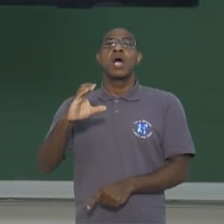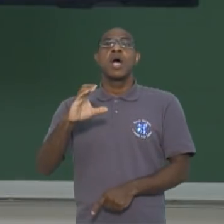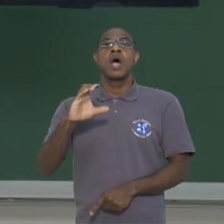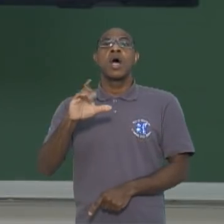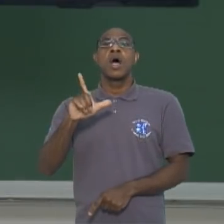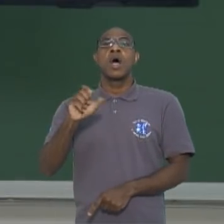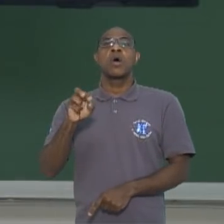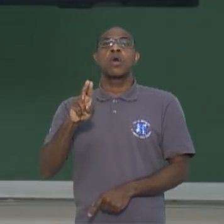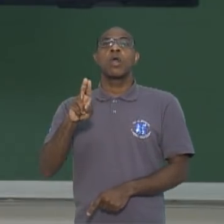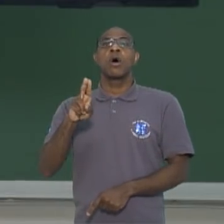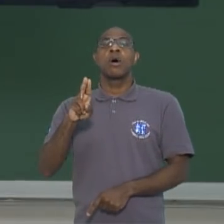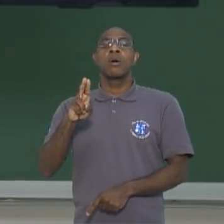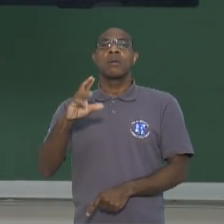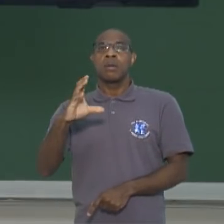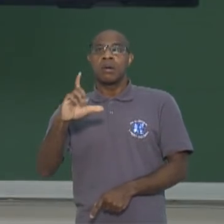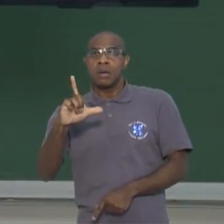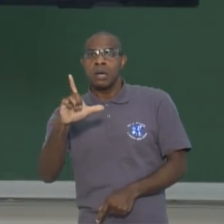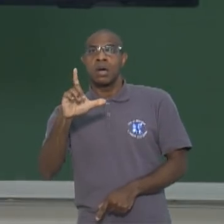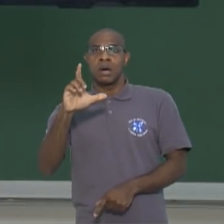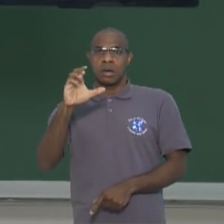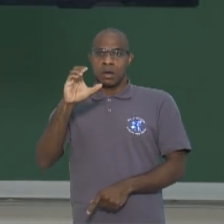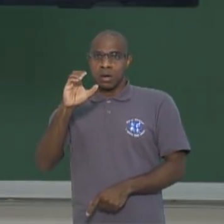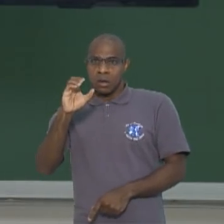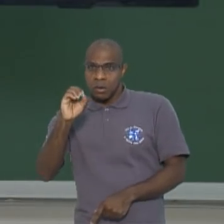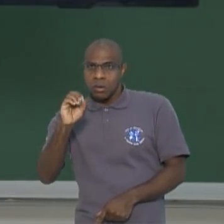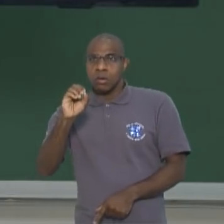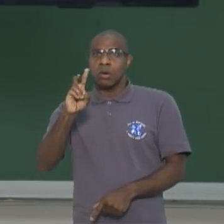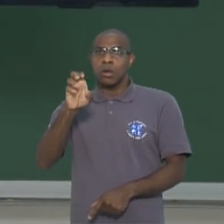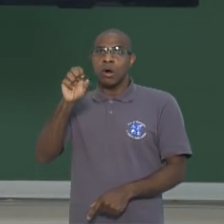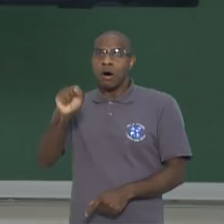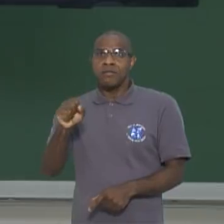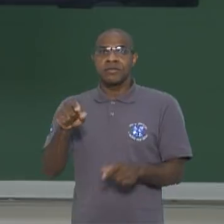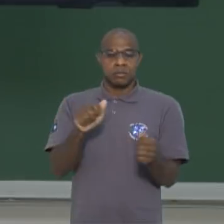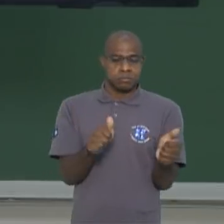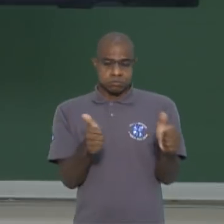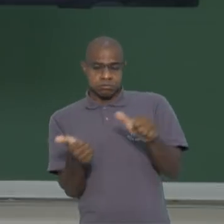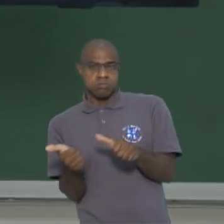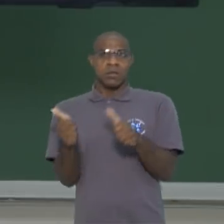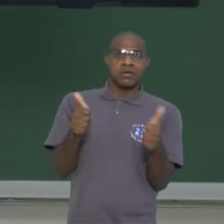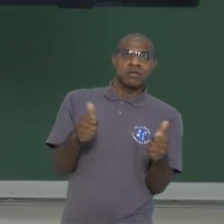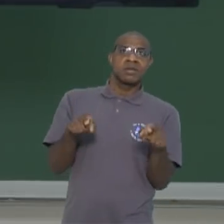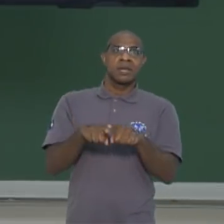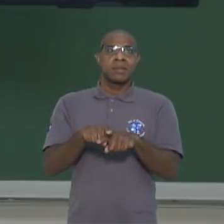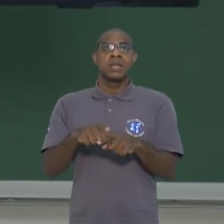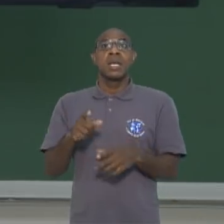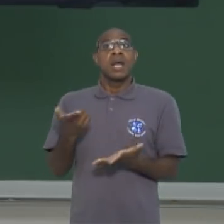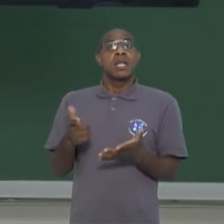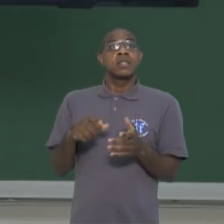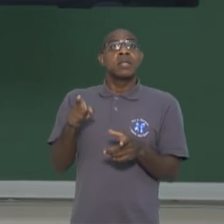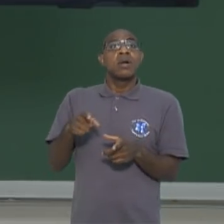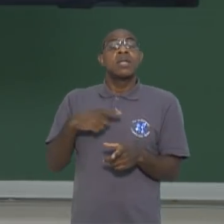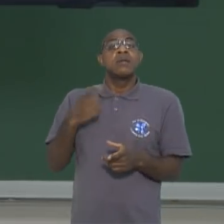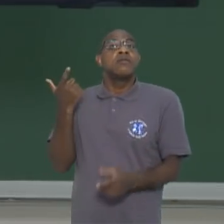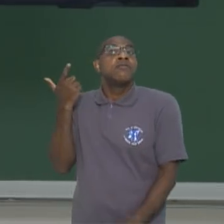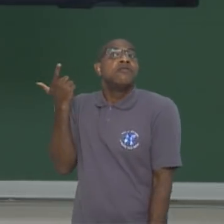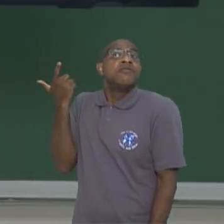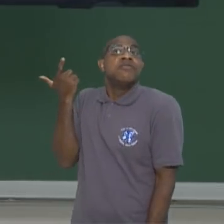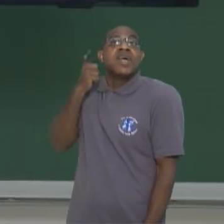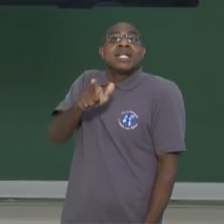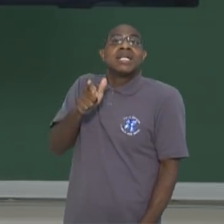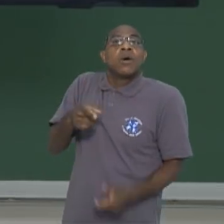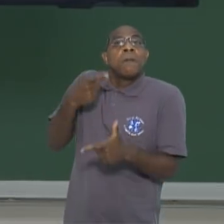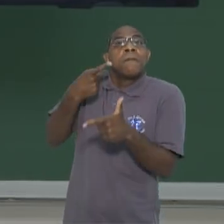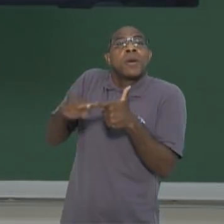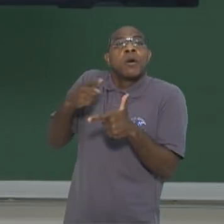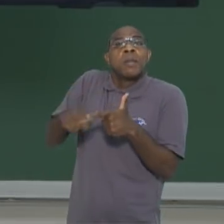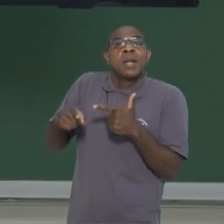de representações. Após esse batismo, né, do Clovis, ele venceu um conflito que consideravam impossível, porque ele tinha um